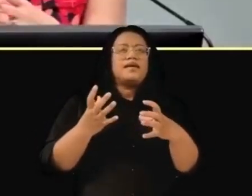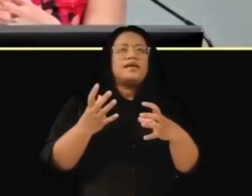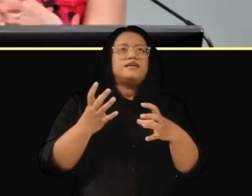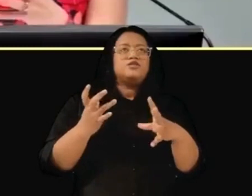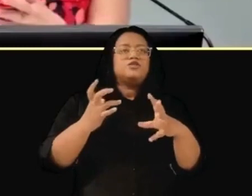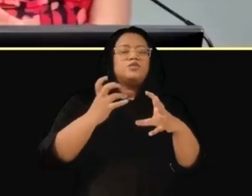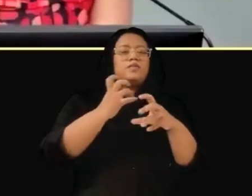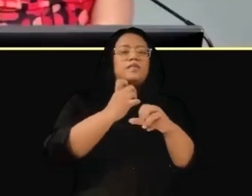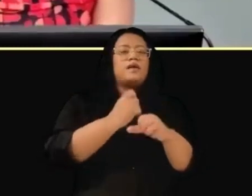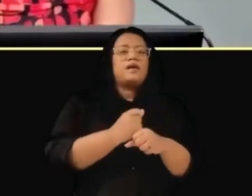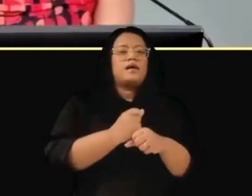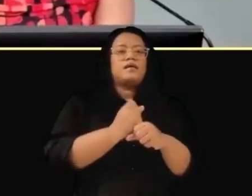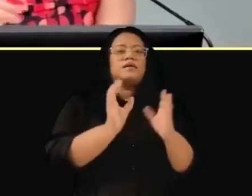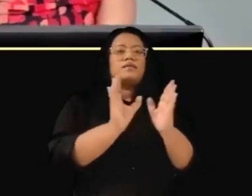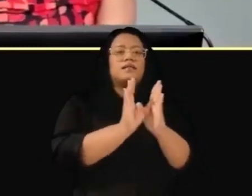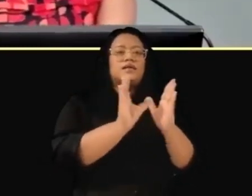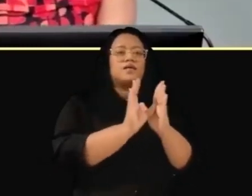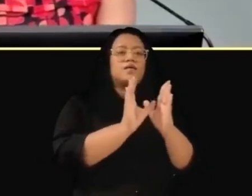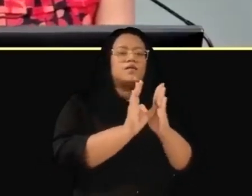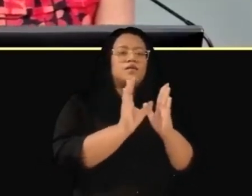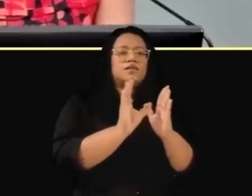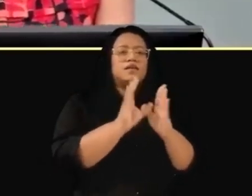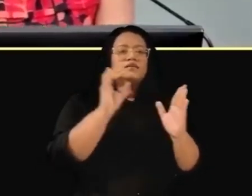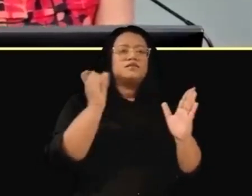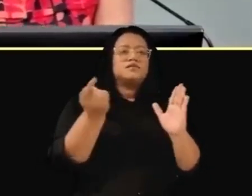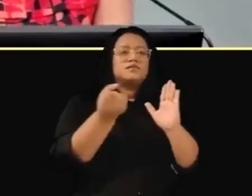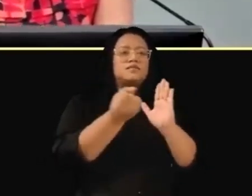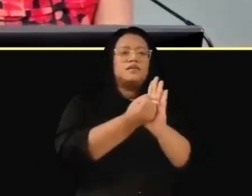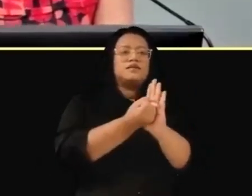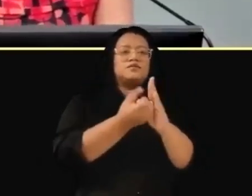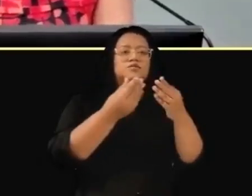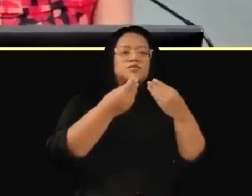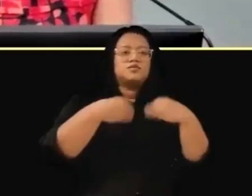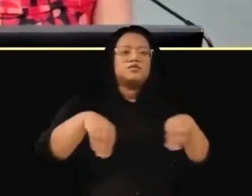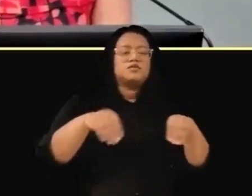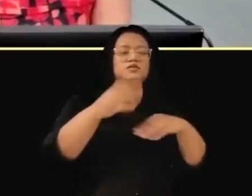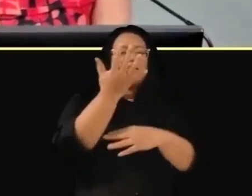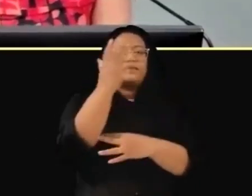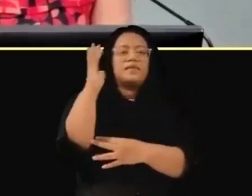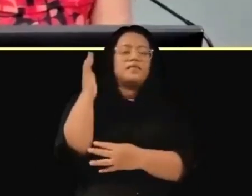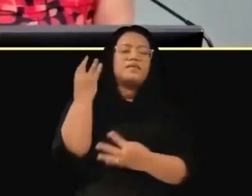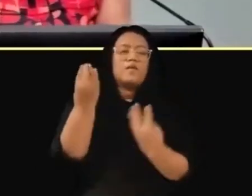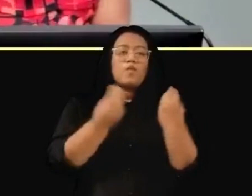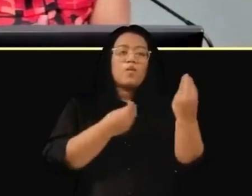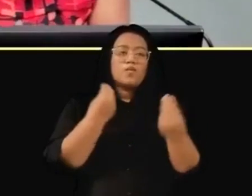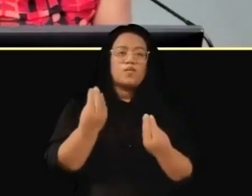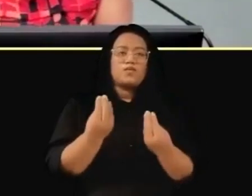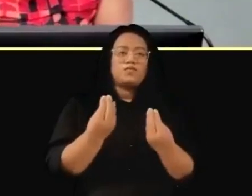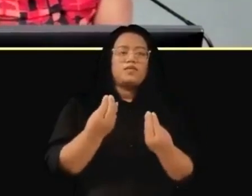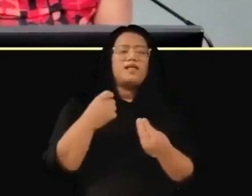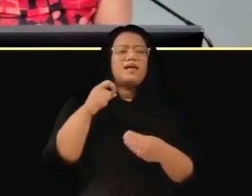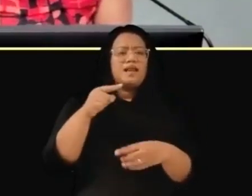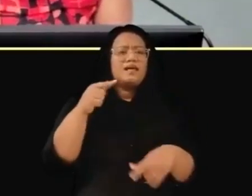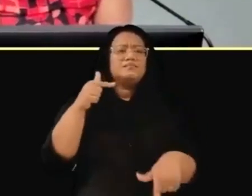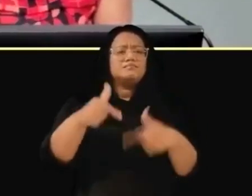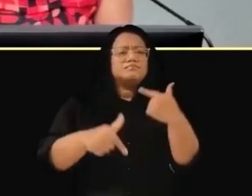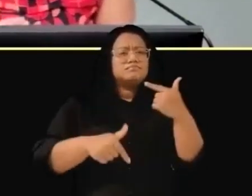determinada comunidade os impactos do dano ambiental. Então, mas é um trabalho